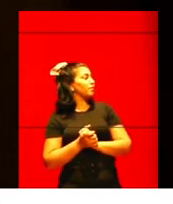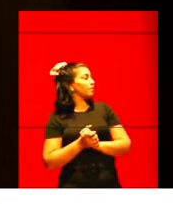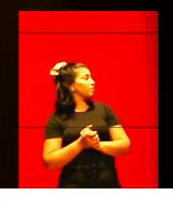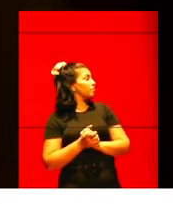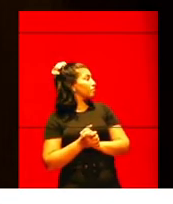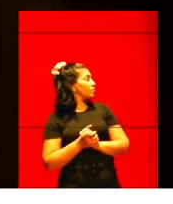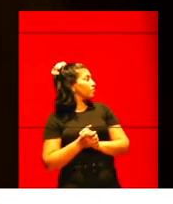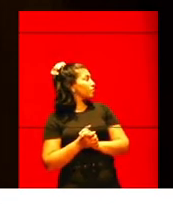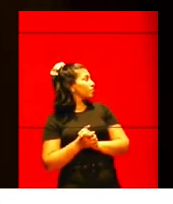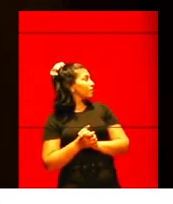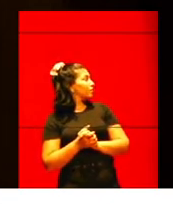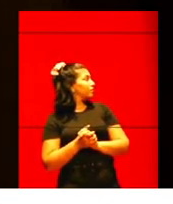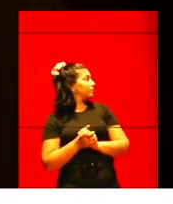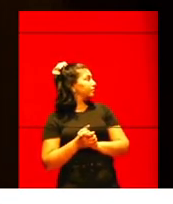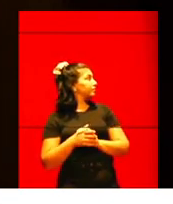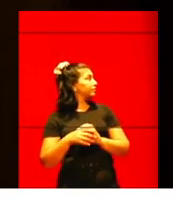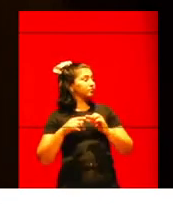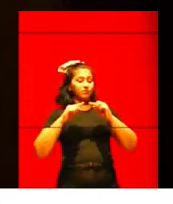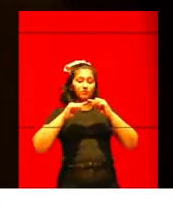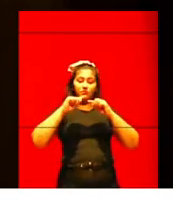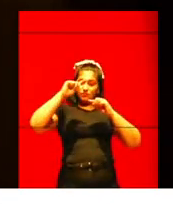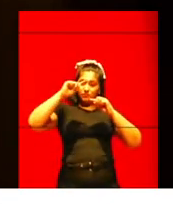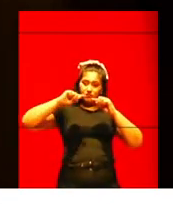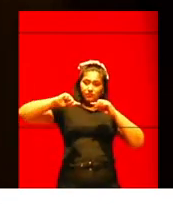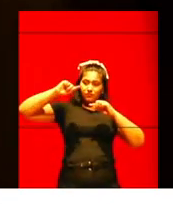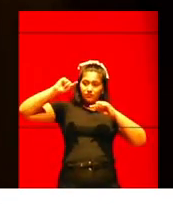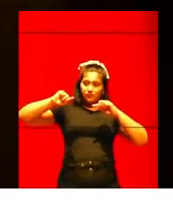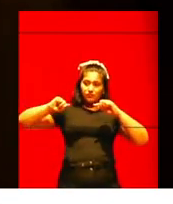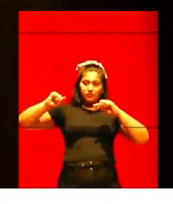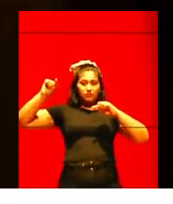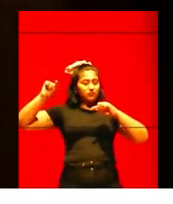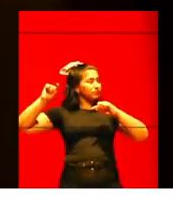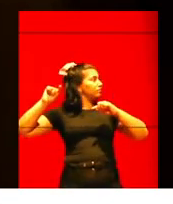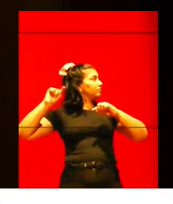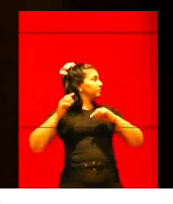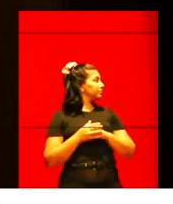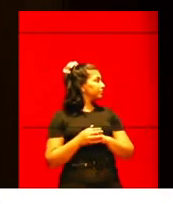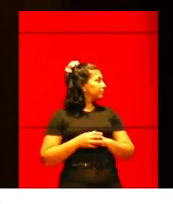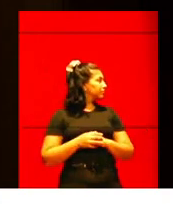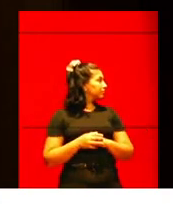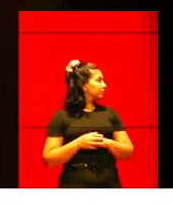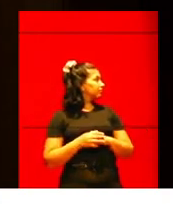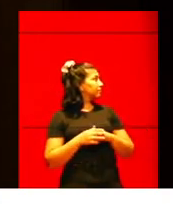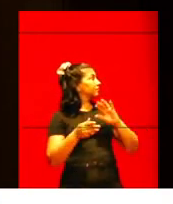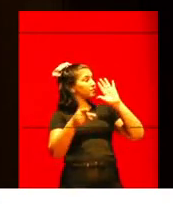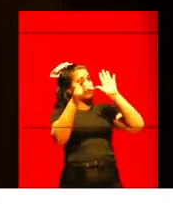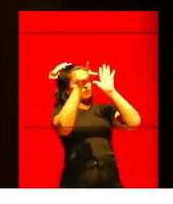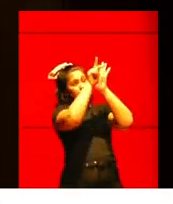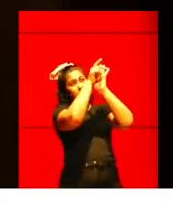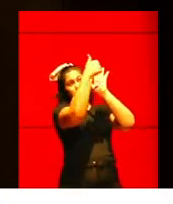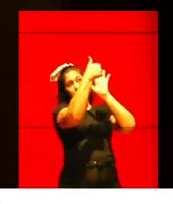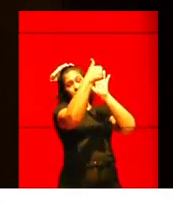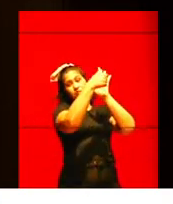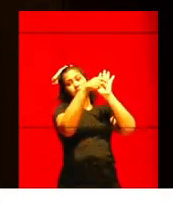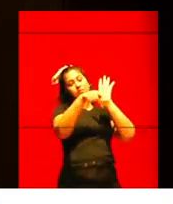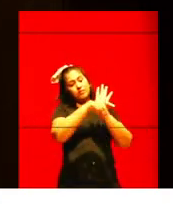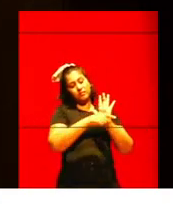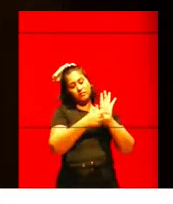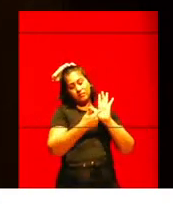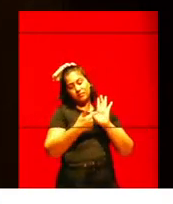troquei as cadeias, né? Foi. Essa cadeia dali é a cadeia aqui de baixo, tá? Esse terceiro carbono aqui,